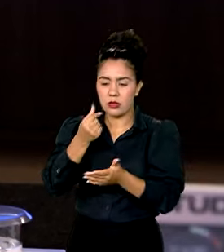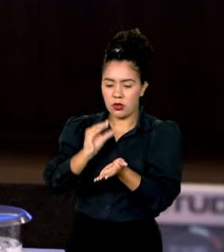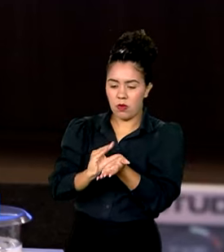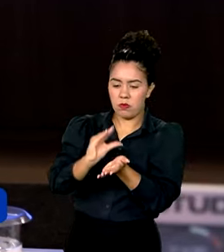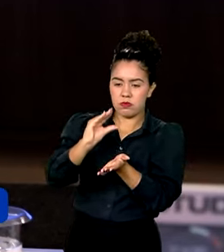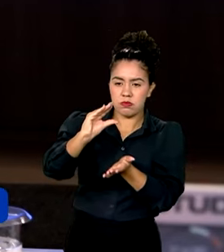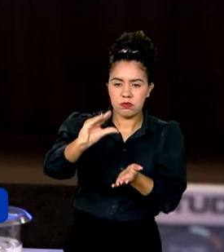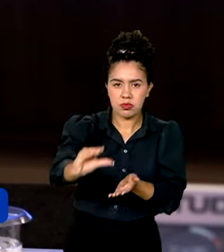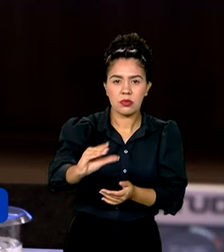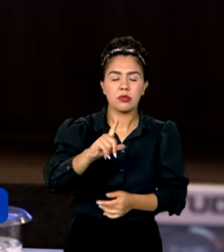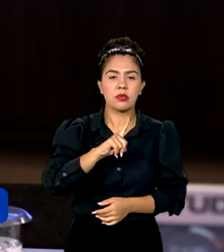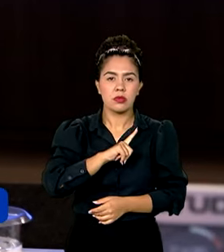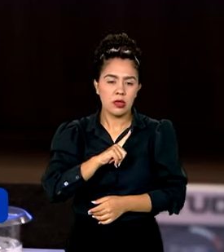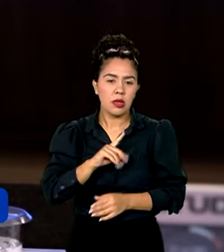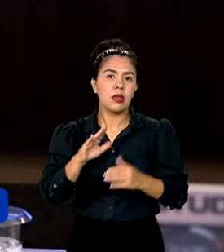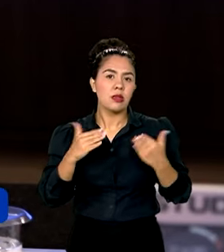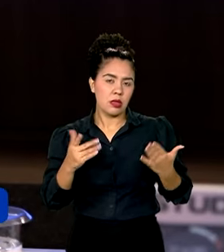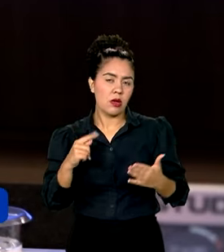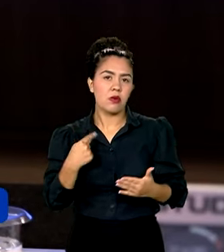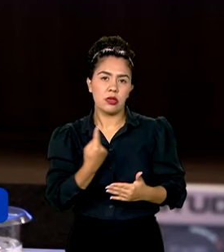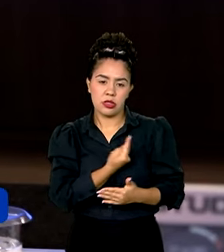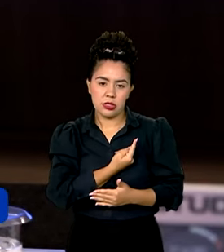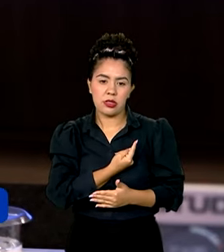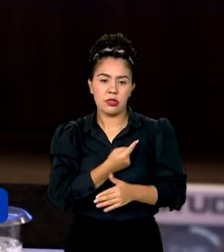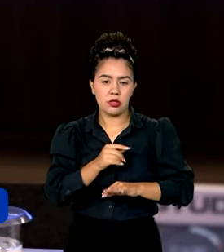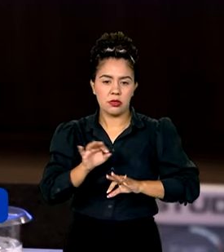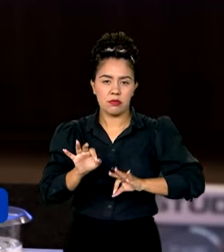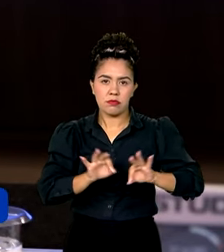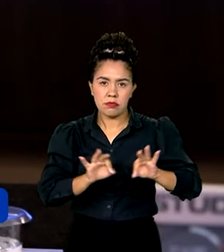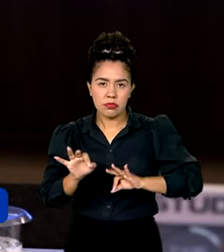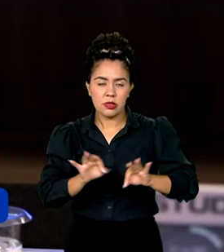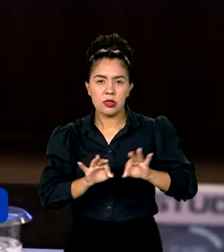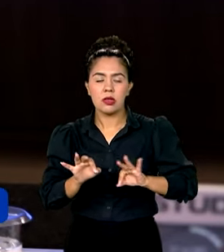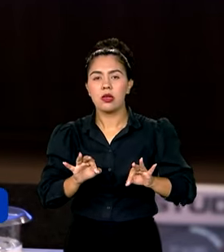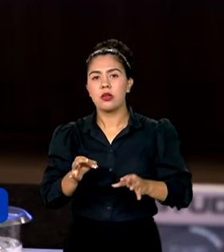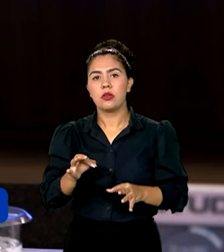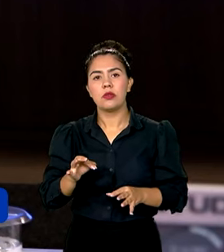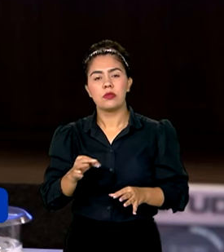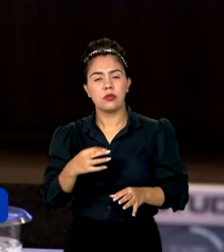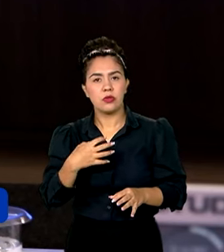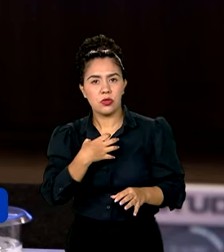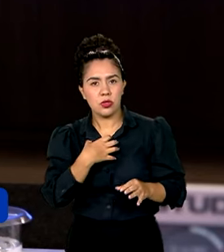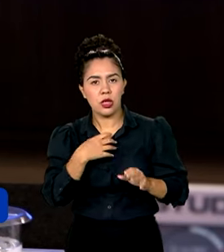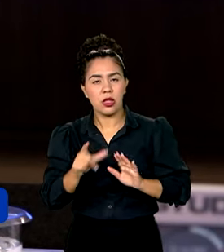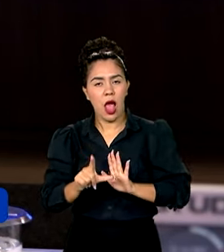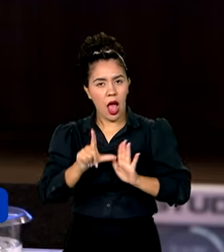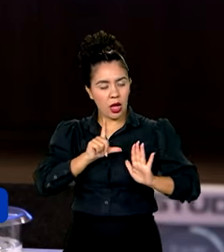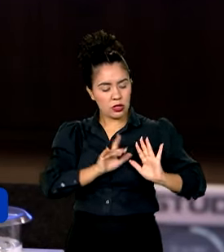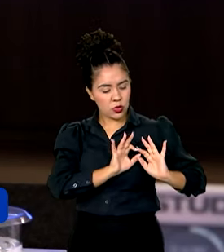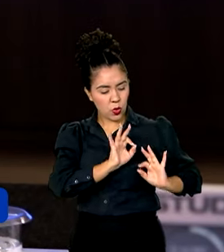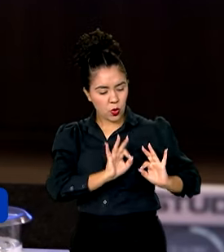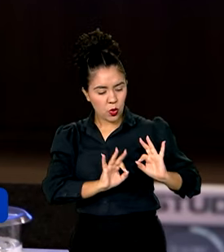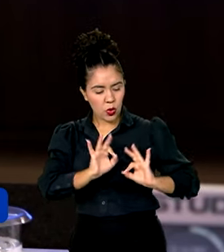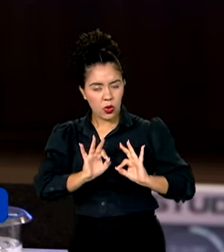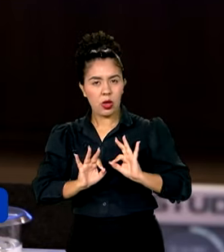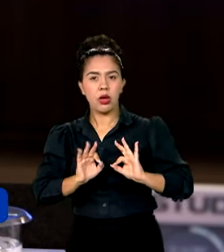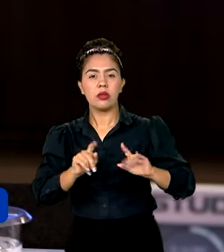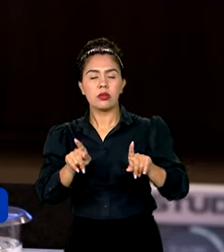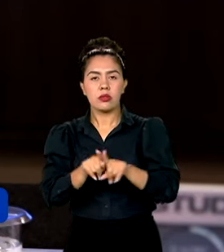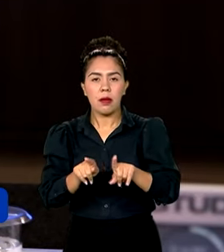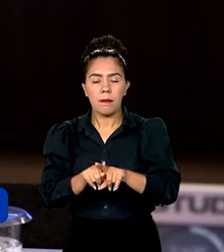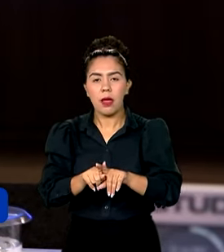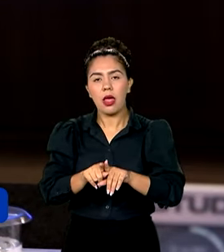nessas situações então faremos isso tudo de uma forma eh trabalhada com as discussões que se